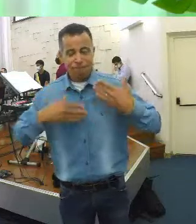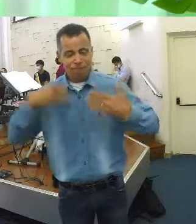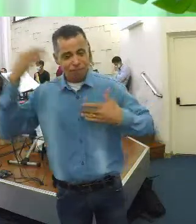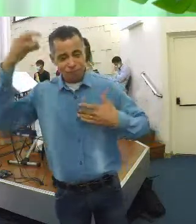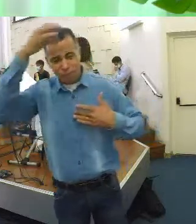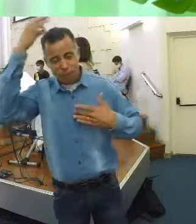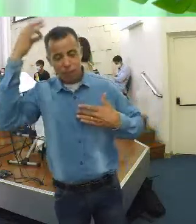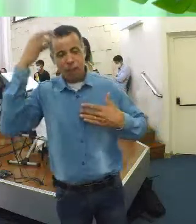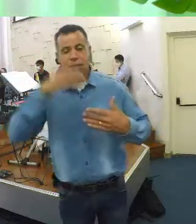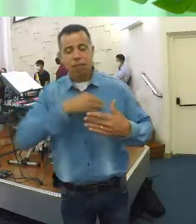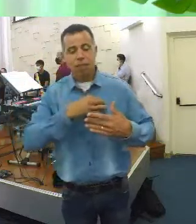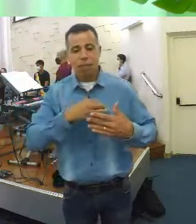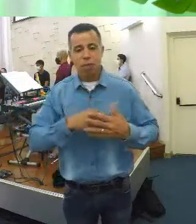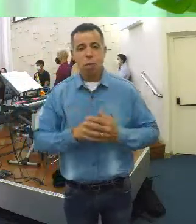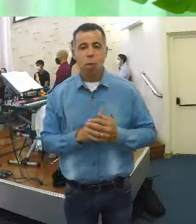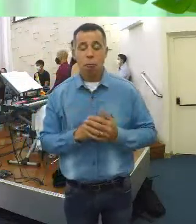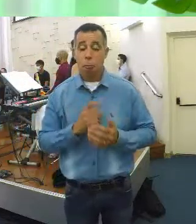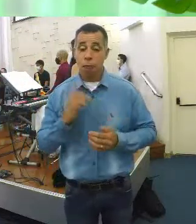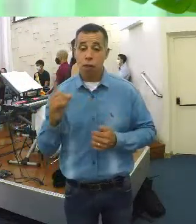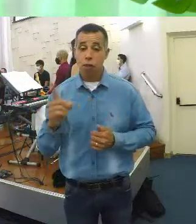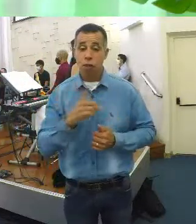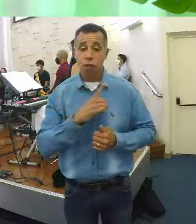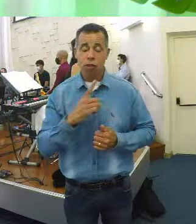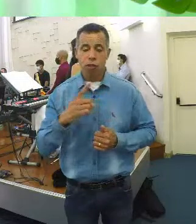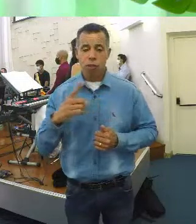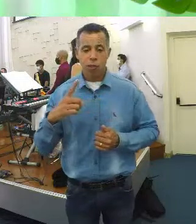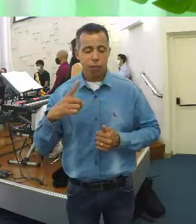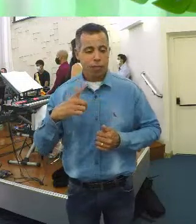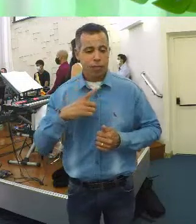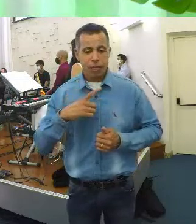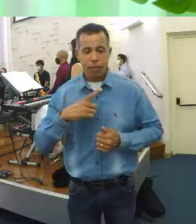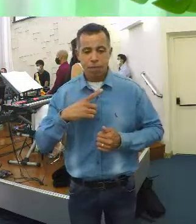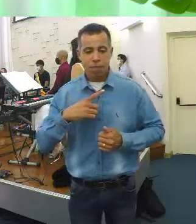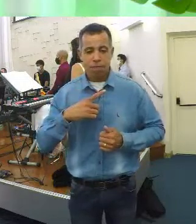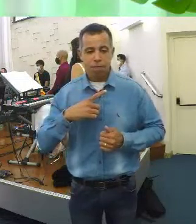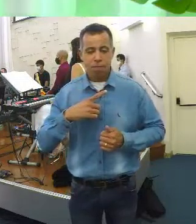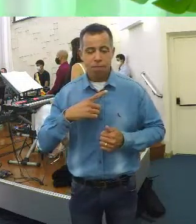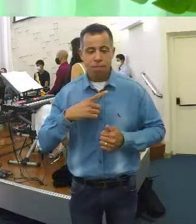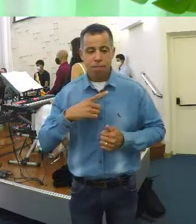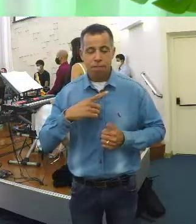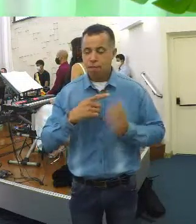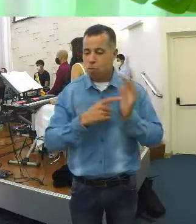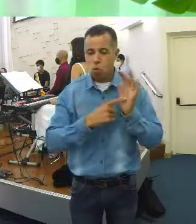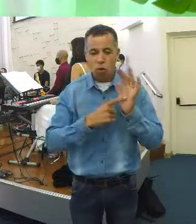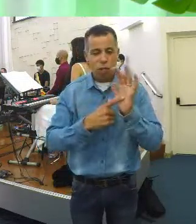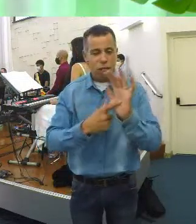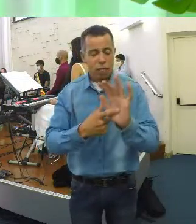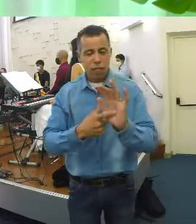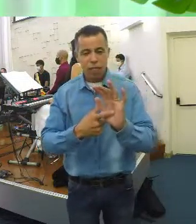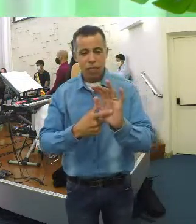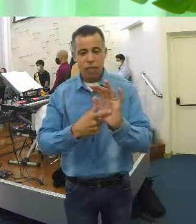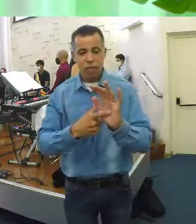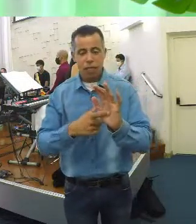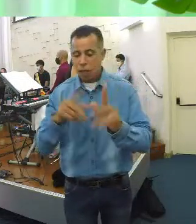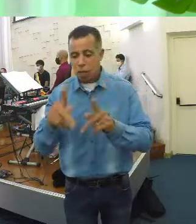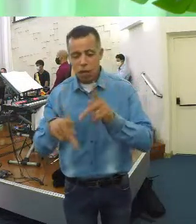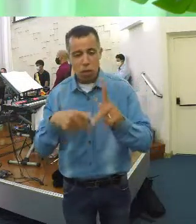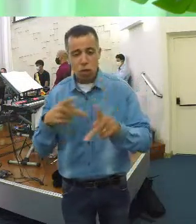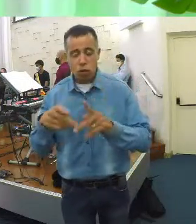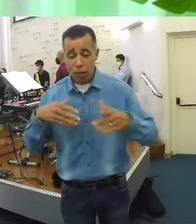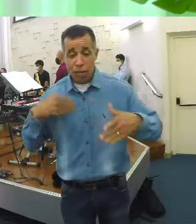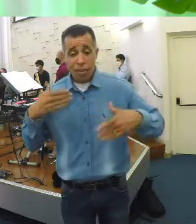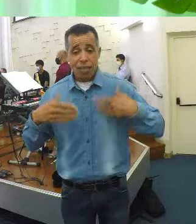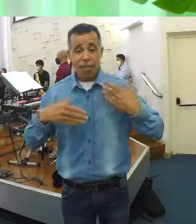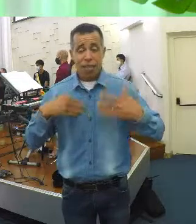Meus irmãos, nós estamos contagiando pessoas com a alegria do Senhor em qualquer circunstância.